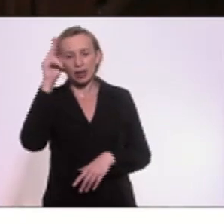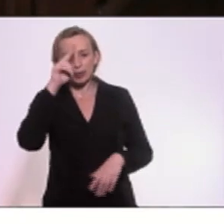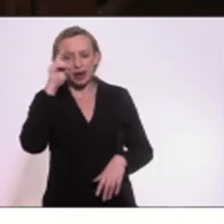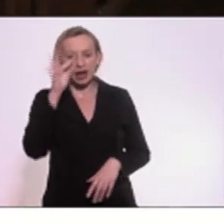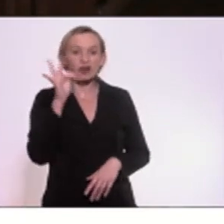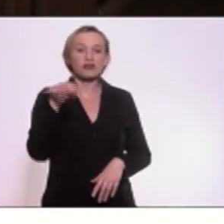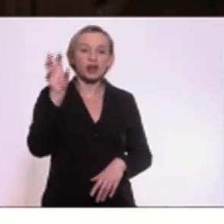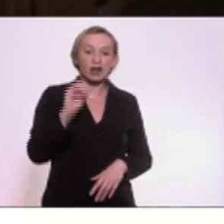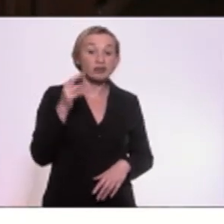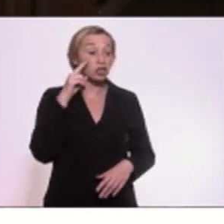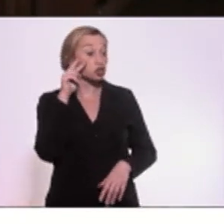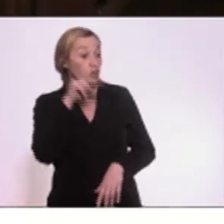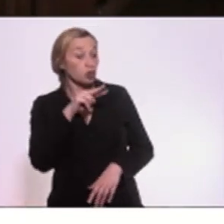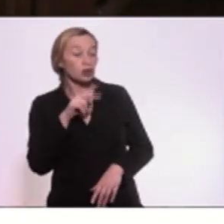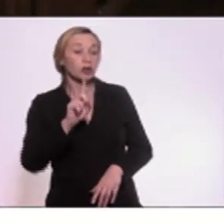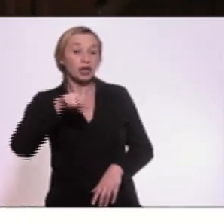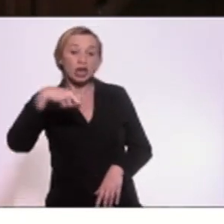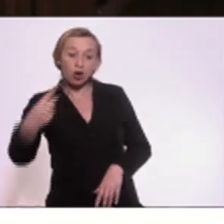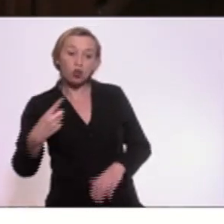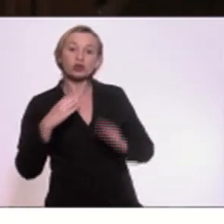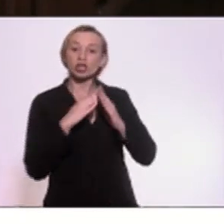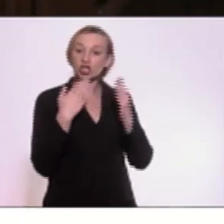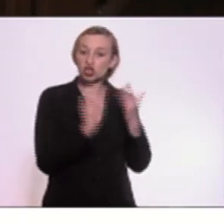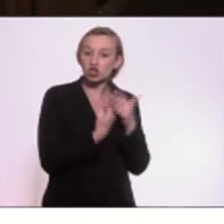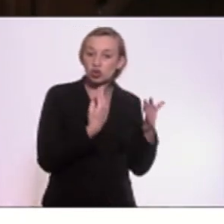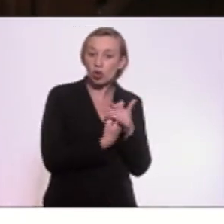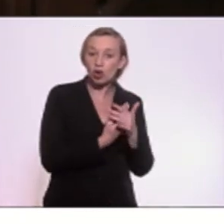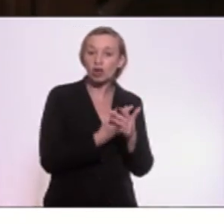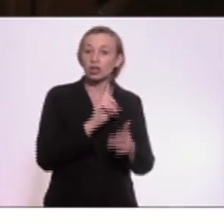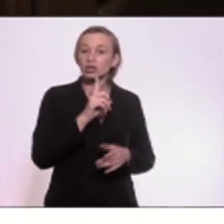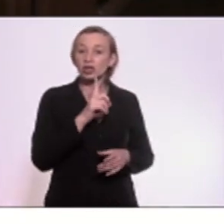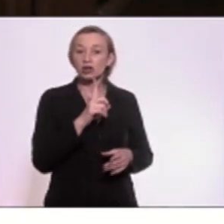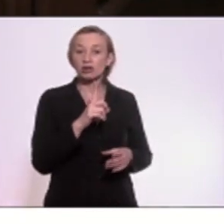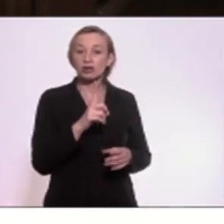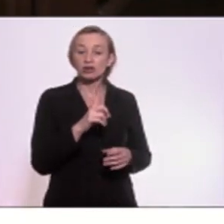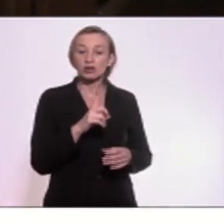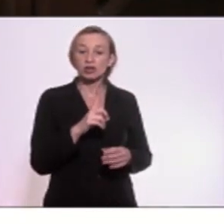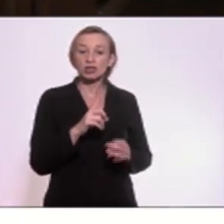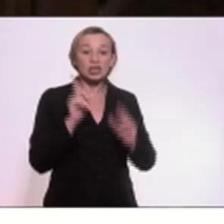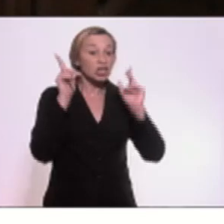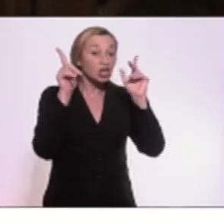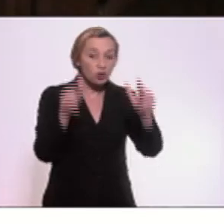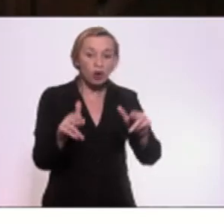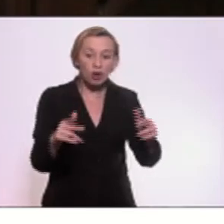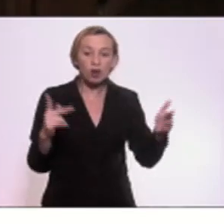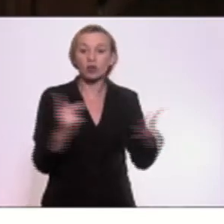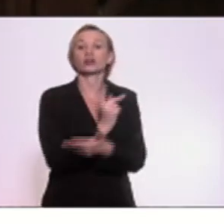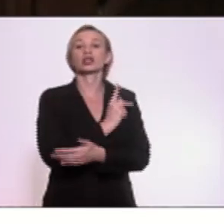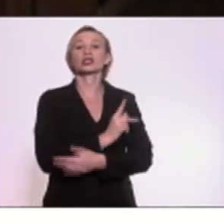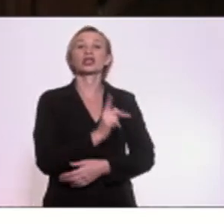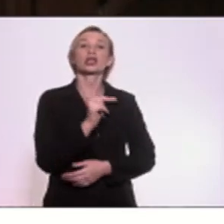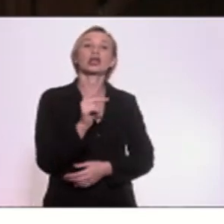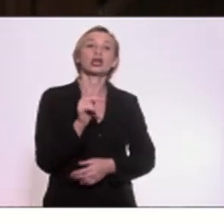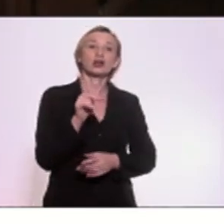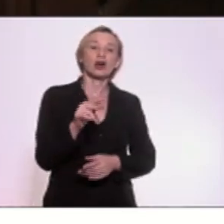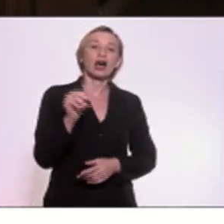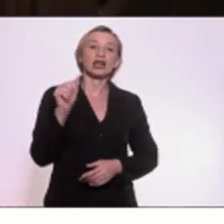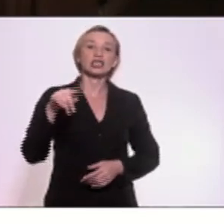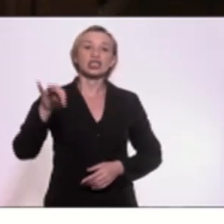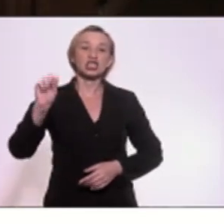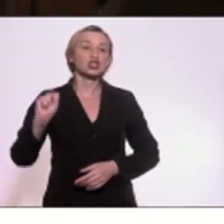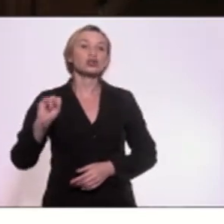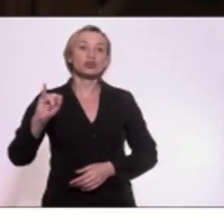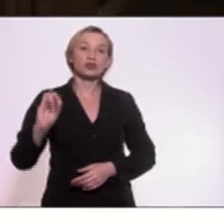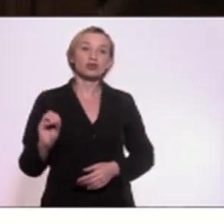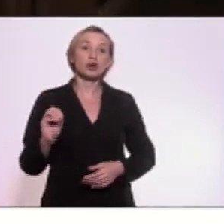ficar de olho para que uma outra escola não venha a ter o mesmo destino, como teve o Anísio Teixeira, como teve o Roberto